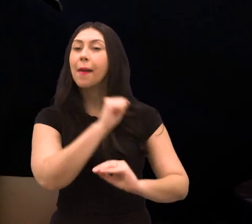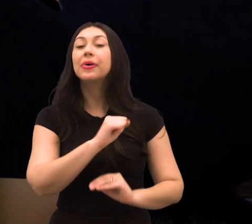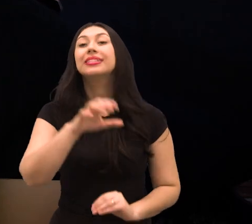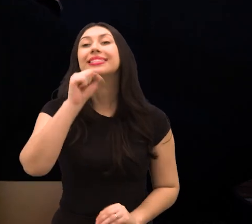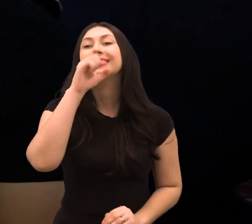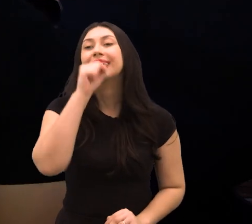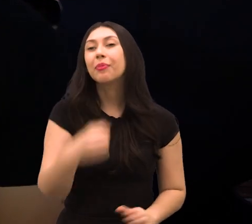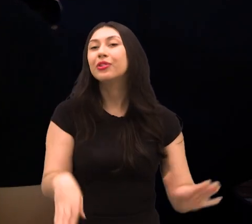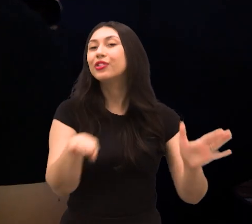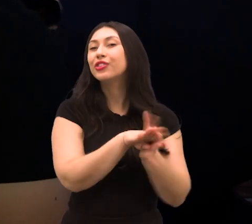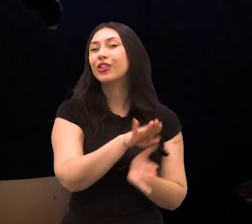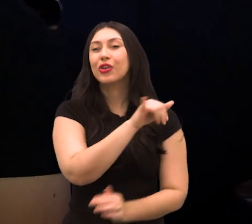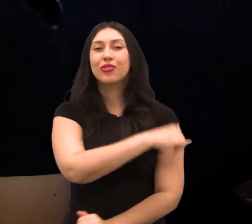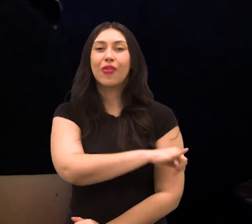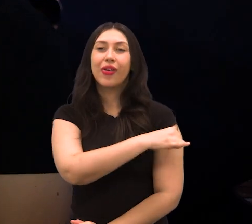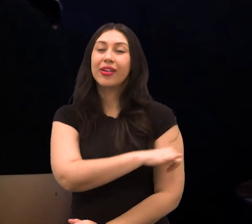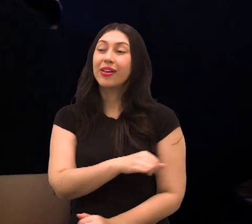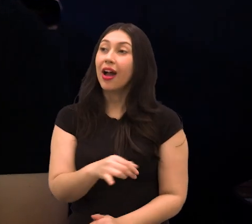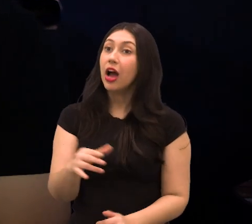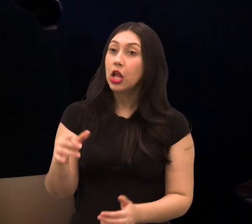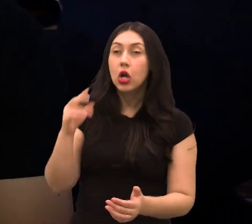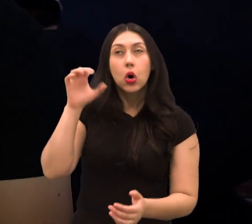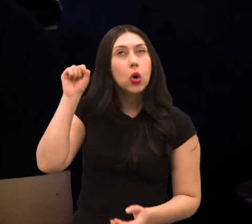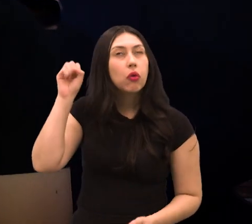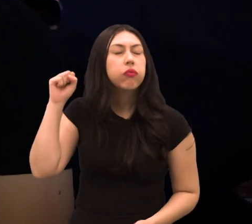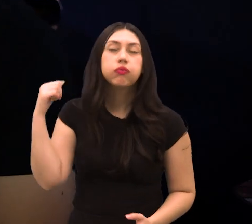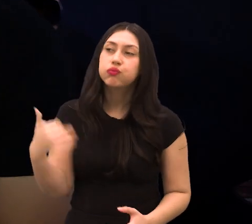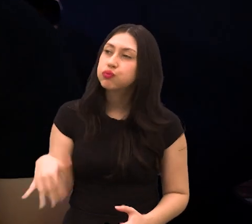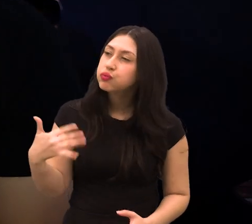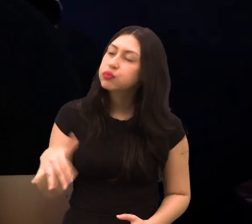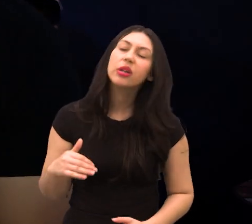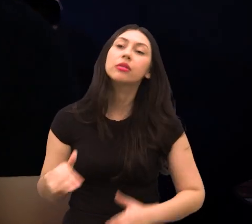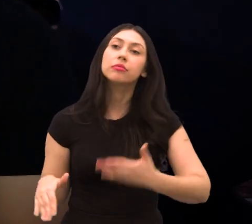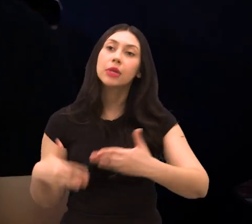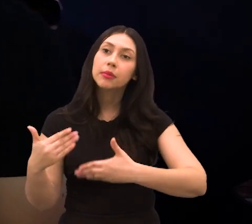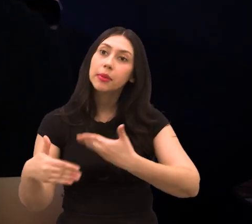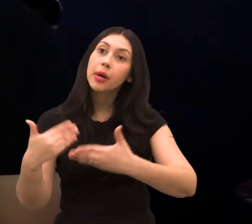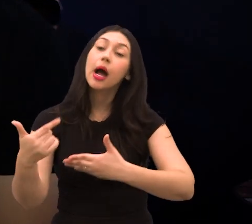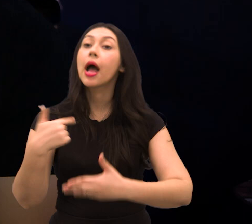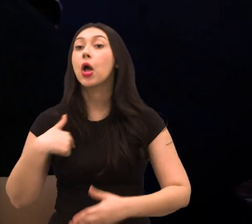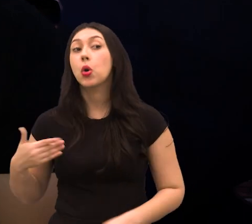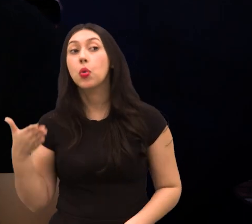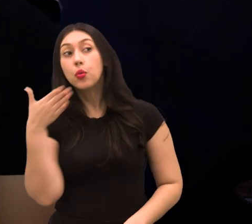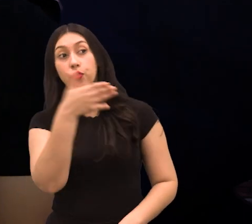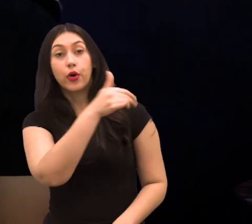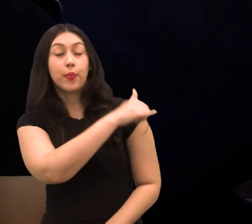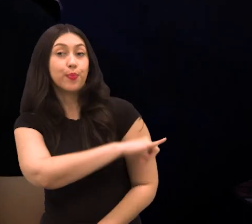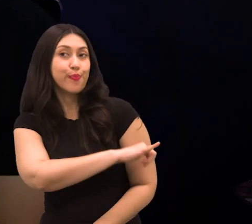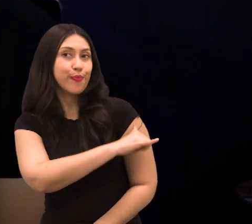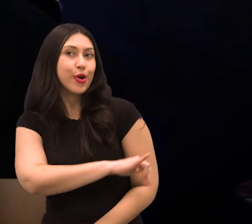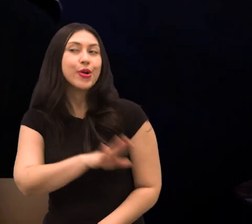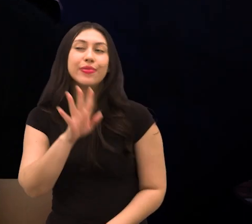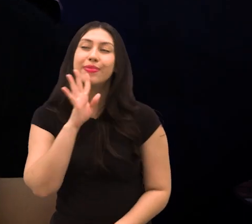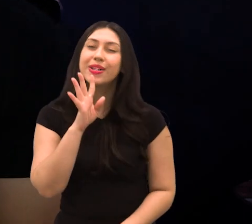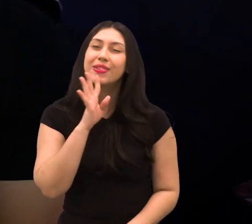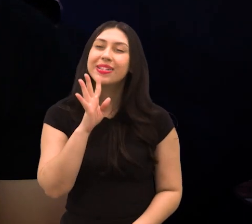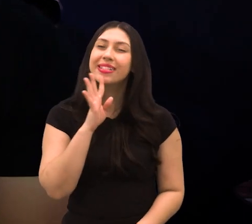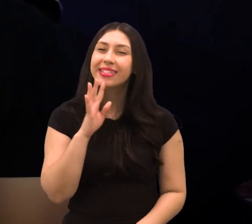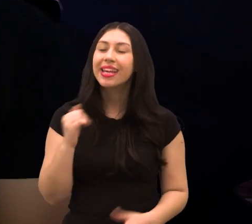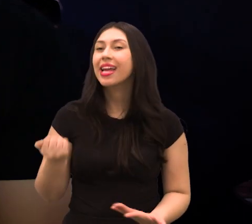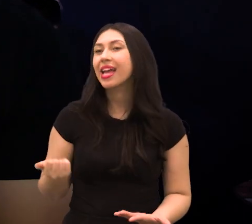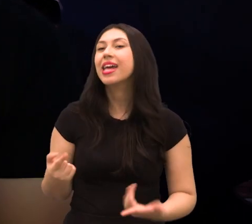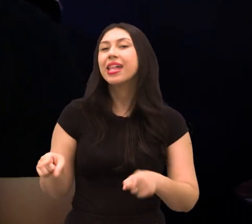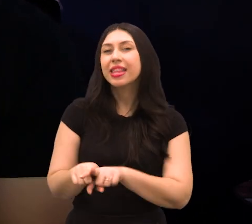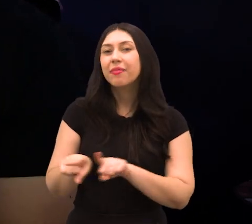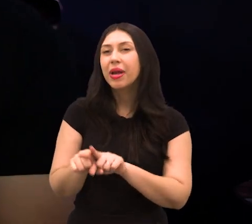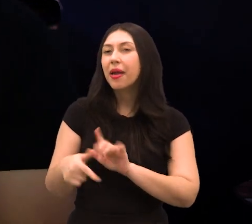no sábado já estava no Rio de Janeiro. Que demais, aí não acreditou, porra. E aí passou uns dias, assim, eu fui pro Rio para conhecê-lo, e aí a